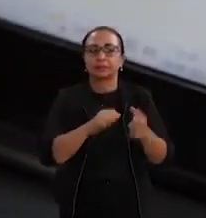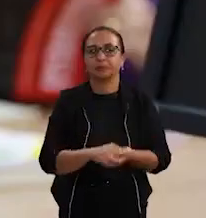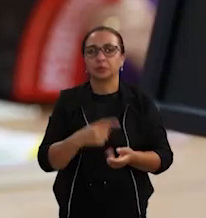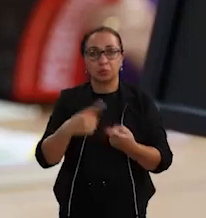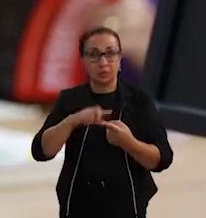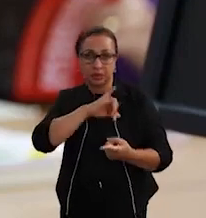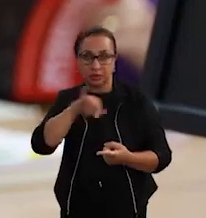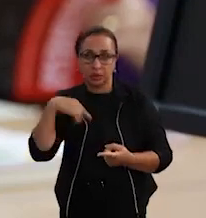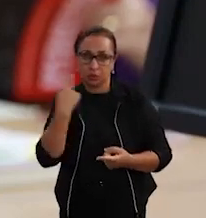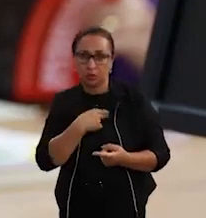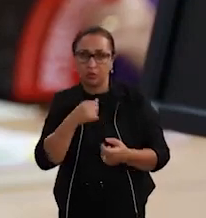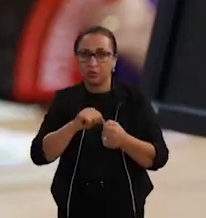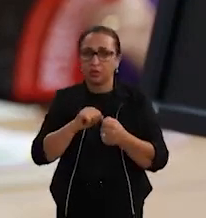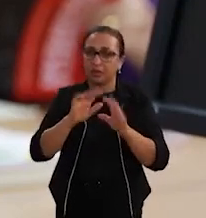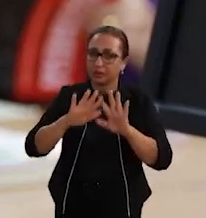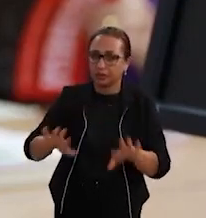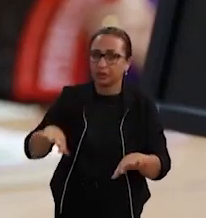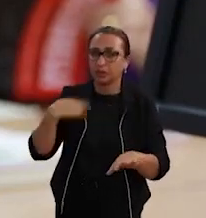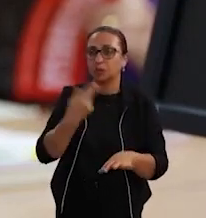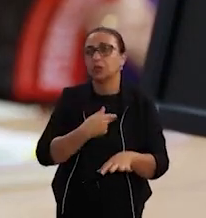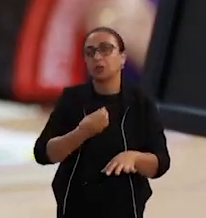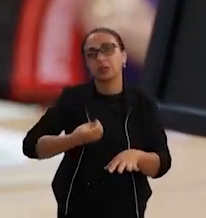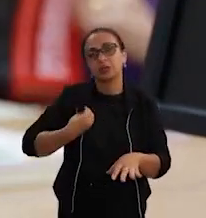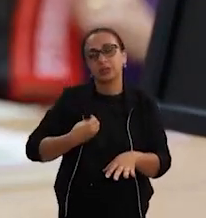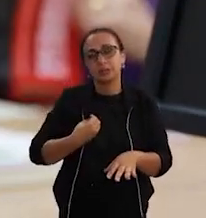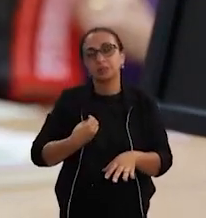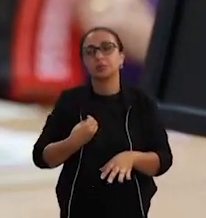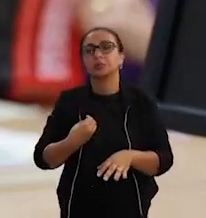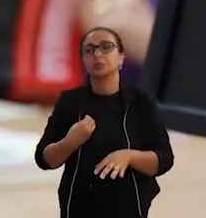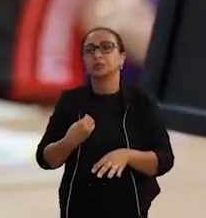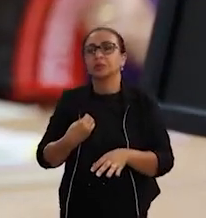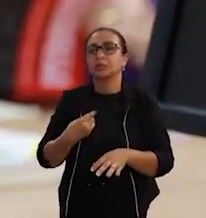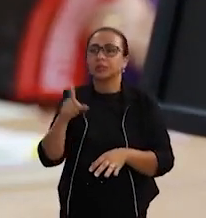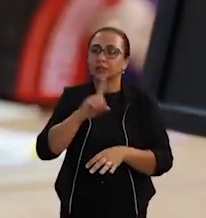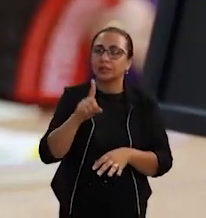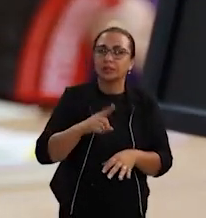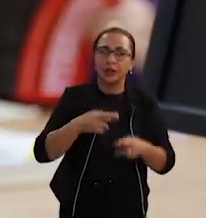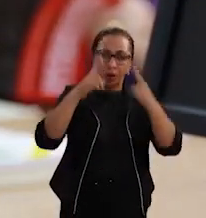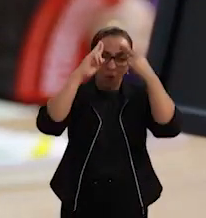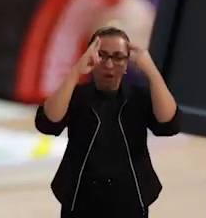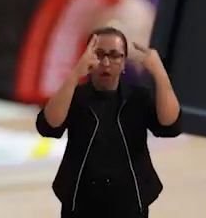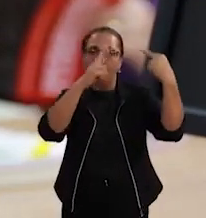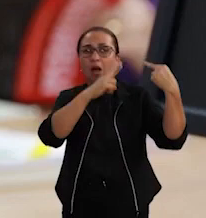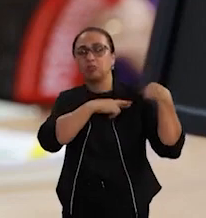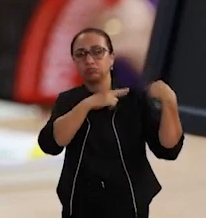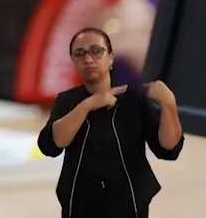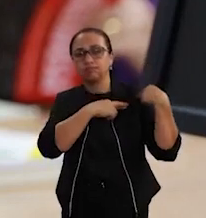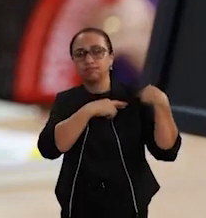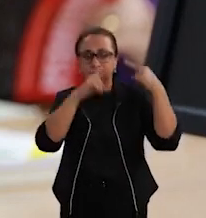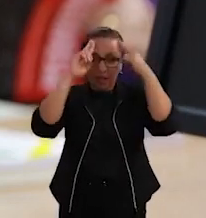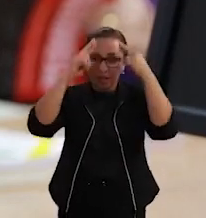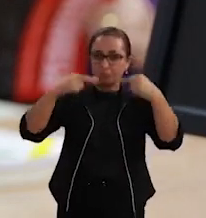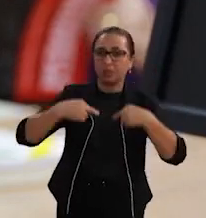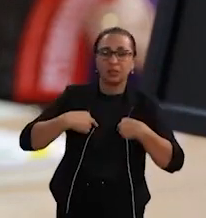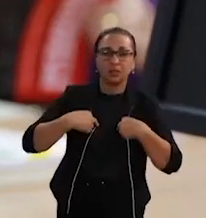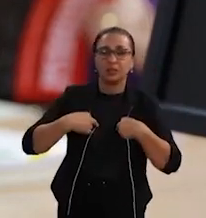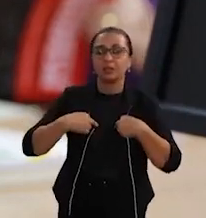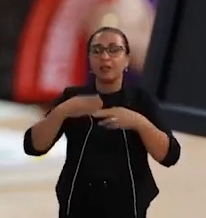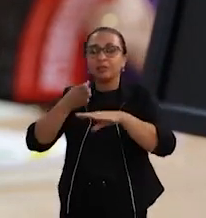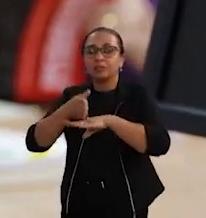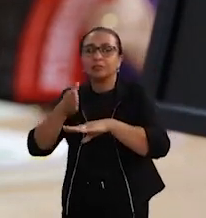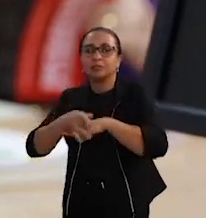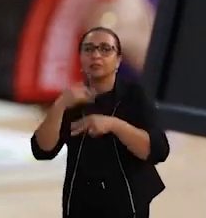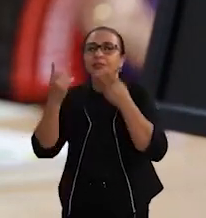este? Porque se nós agirmos assim, nós estamos não respeitando